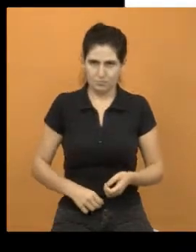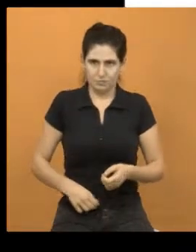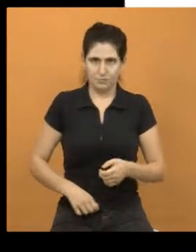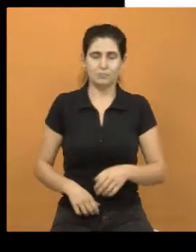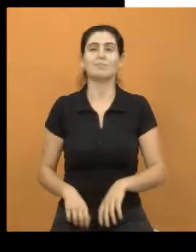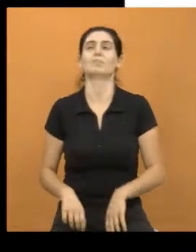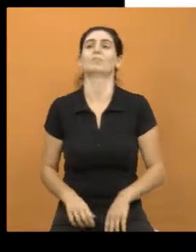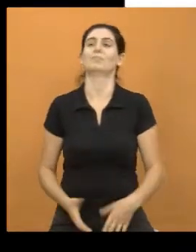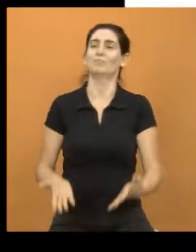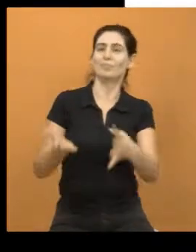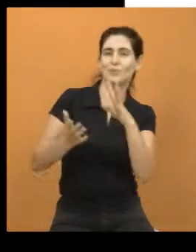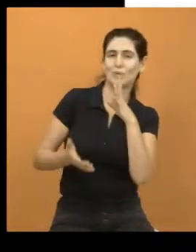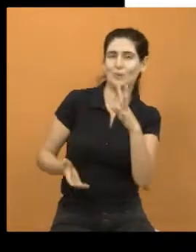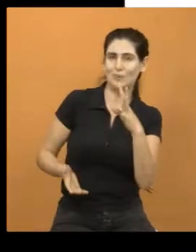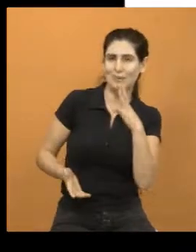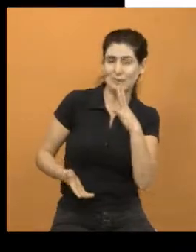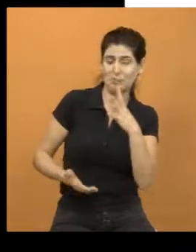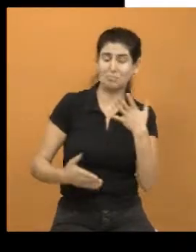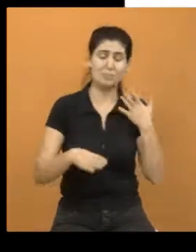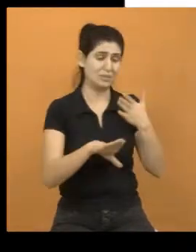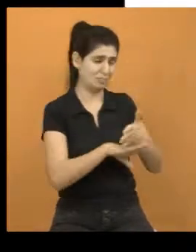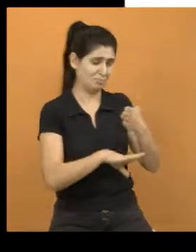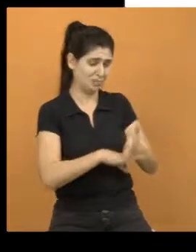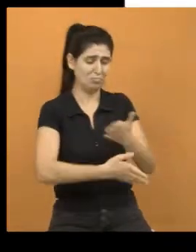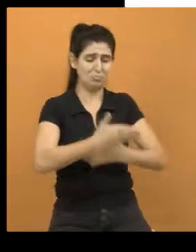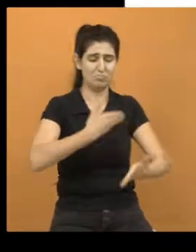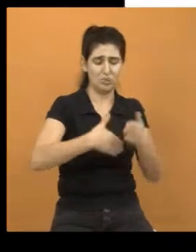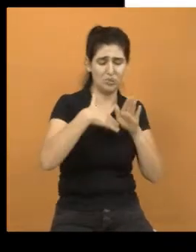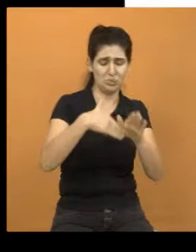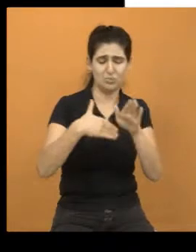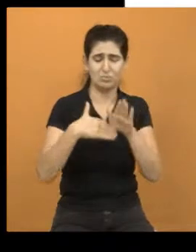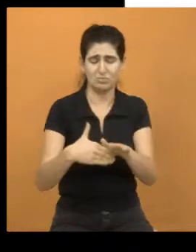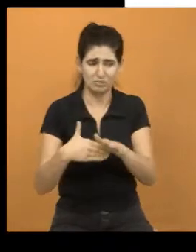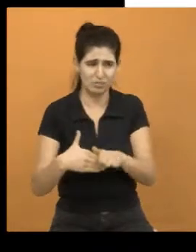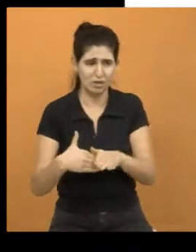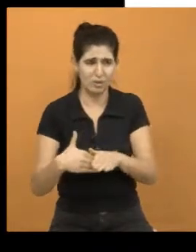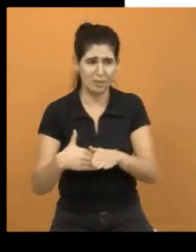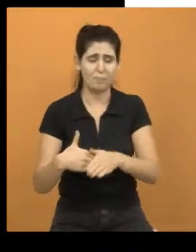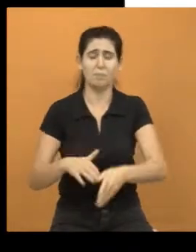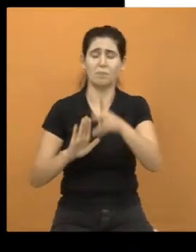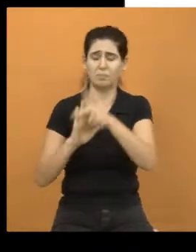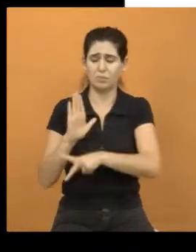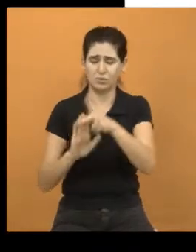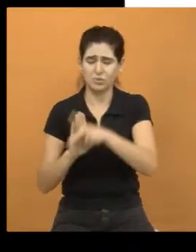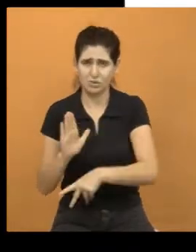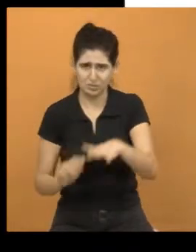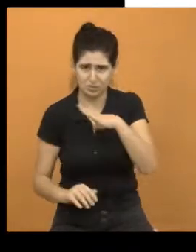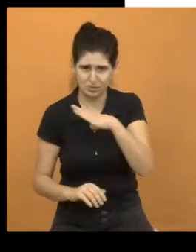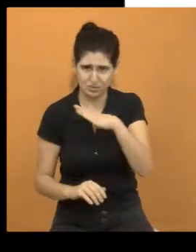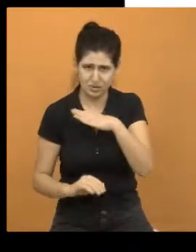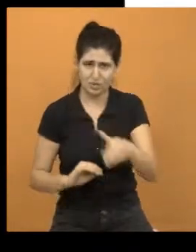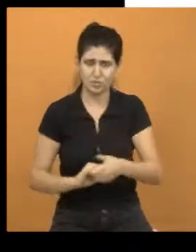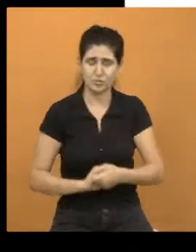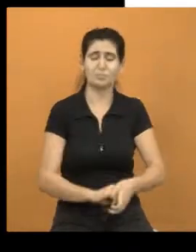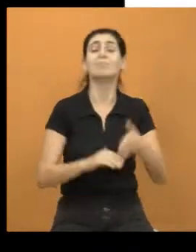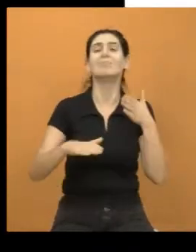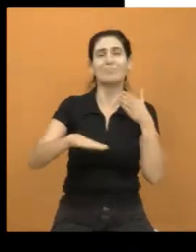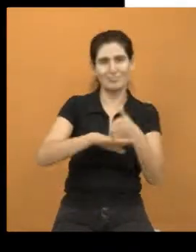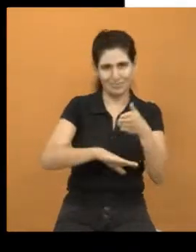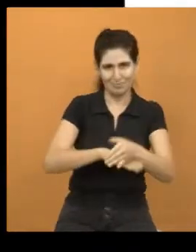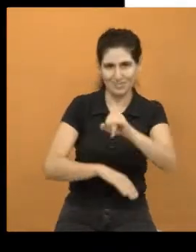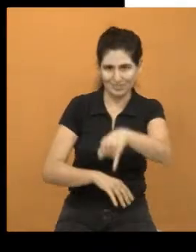conhecer para participar e contribuir na política pública da cidade. E aqui eu estive participando na